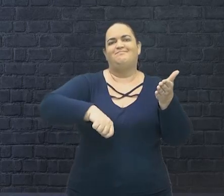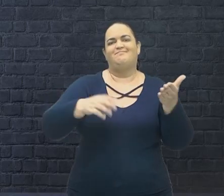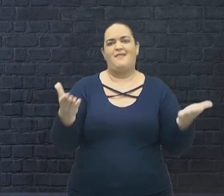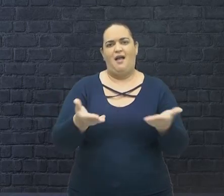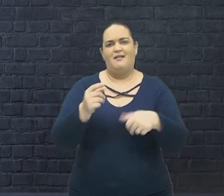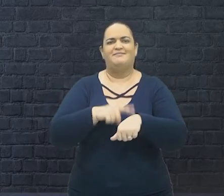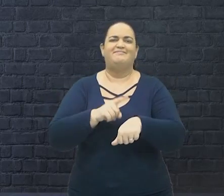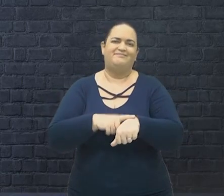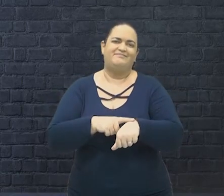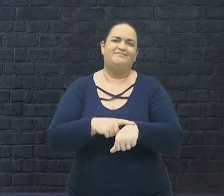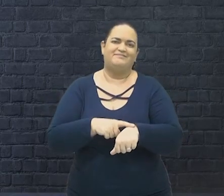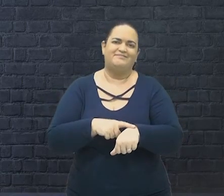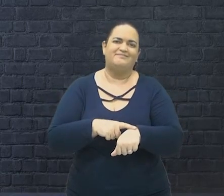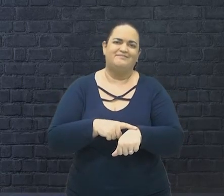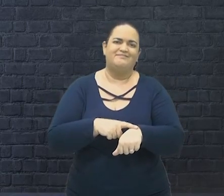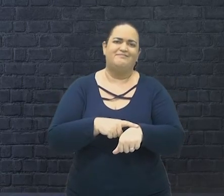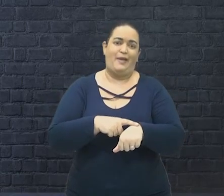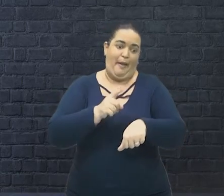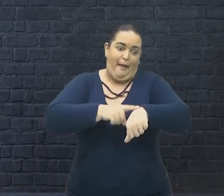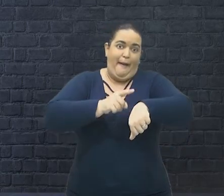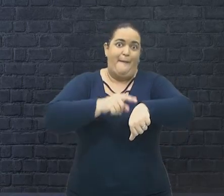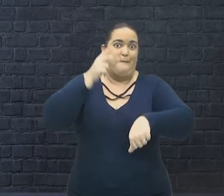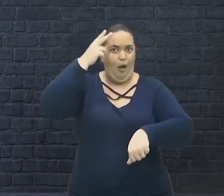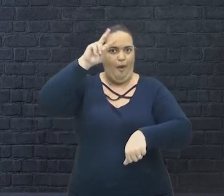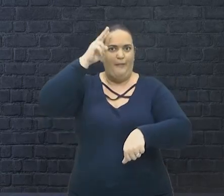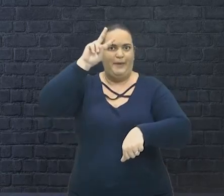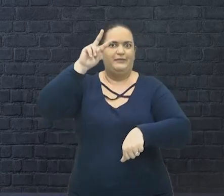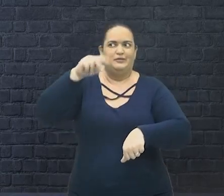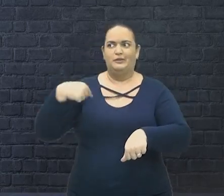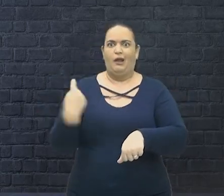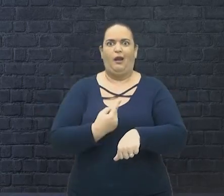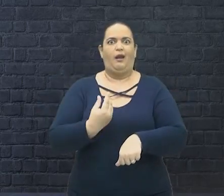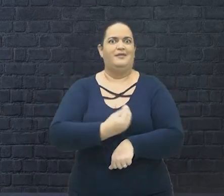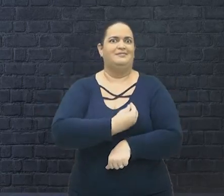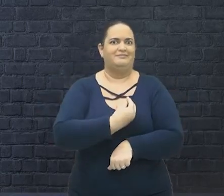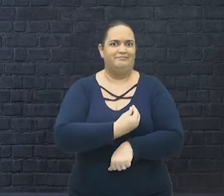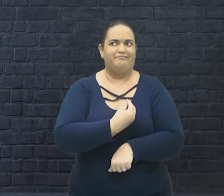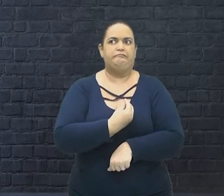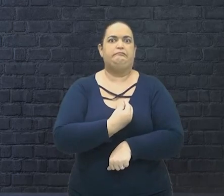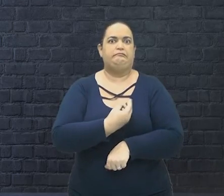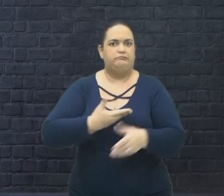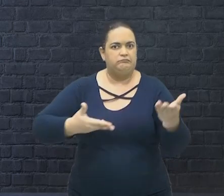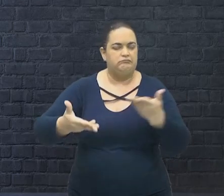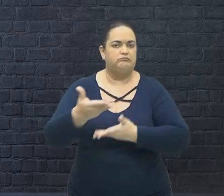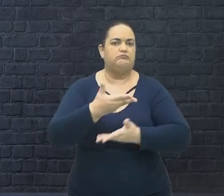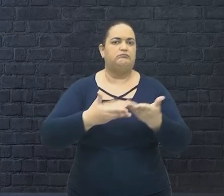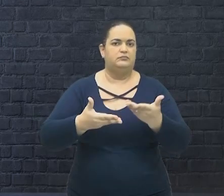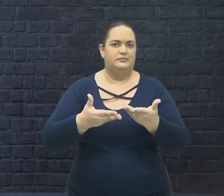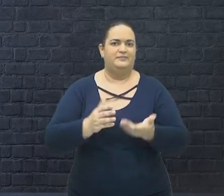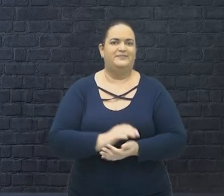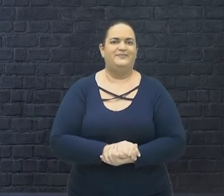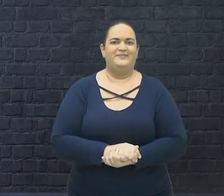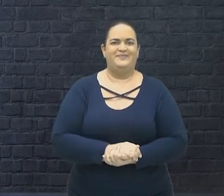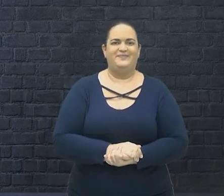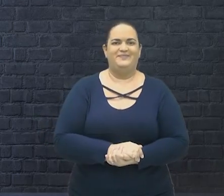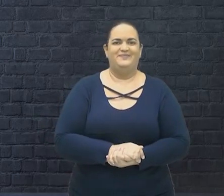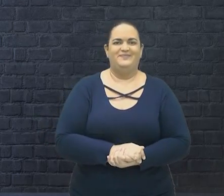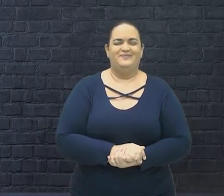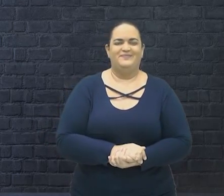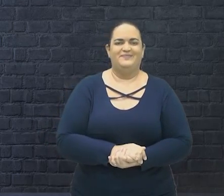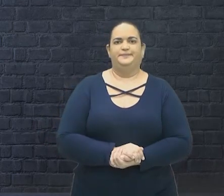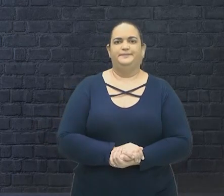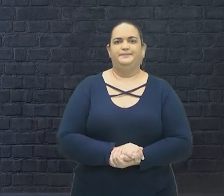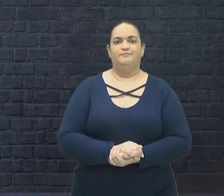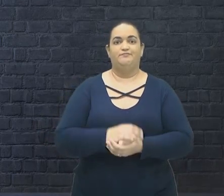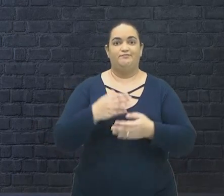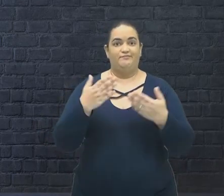mobiliza nesse momento, que é um momento histórico, afinal é um momento que estamos nós aqui vivendo e fazendo história.